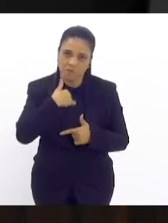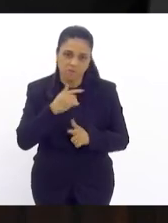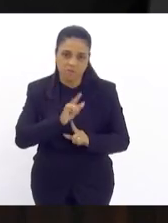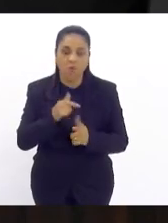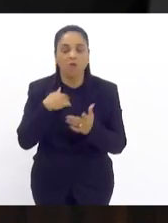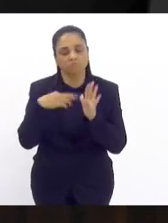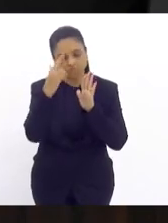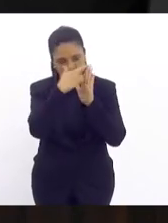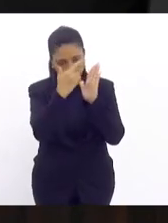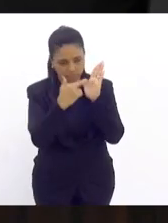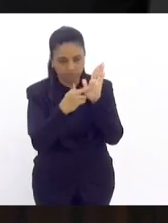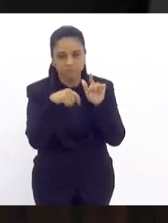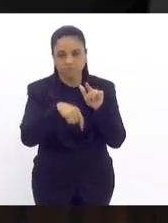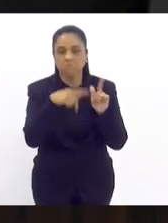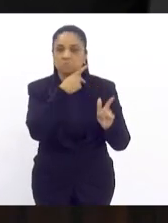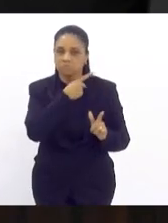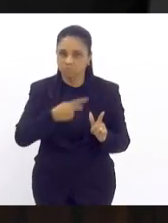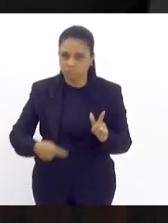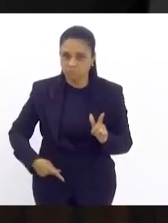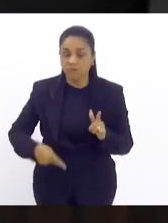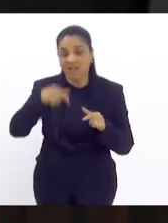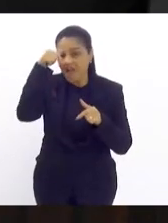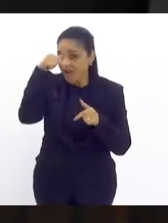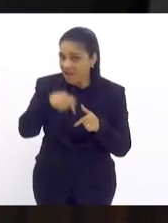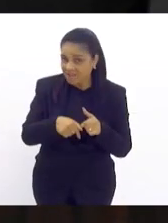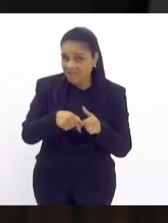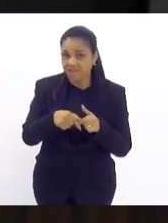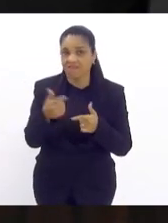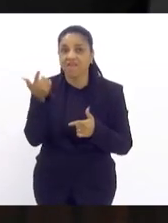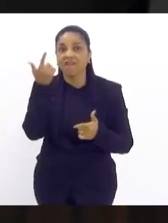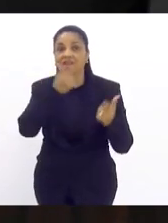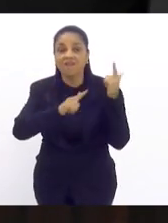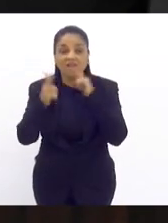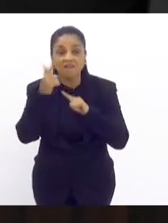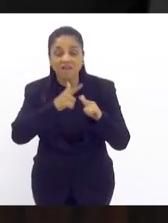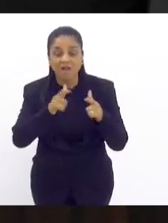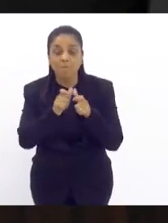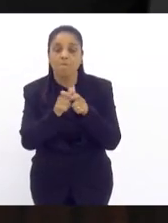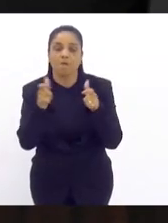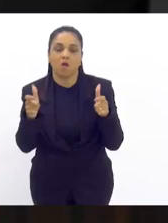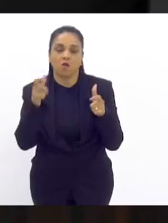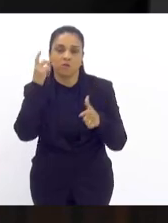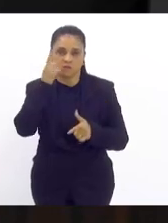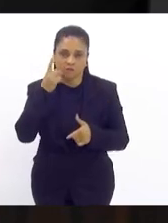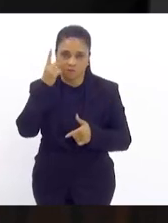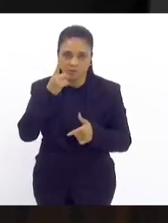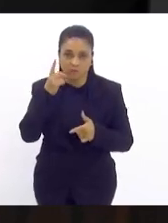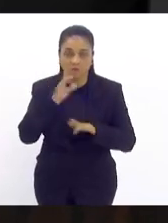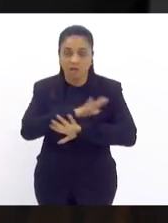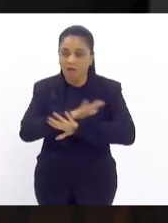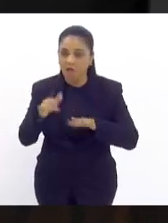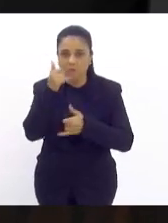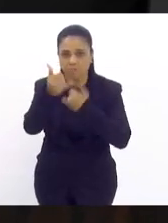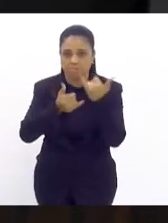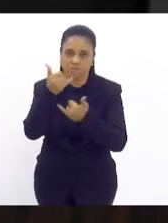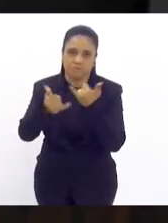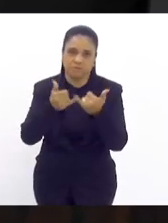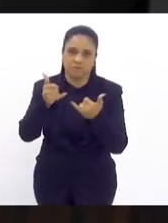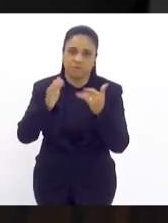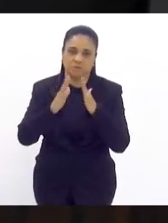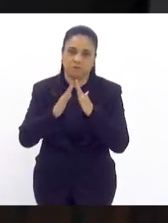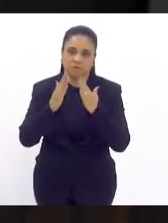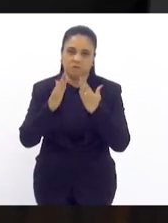Valeu o sistema especialista aqui ganha a vontade da maioria Acabou a brincadeira nessa casa